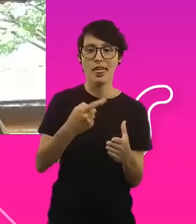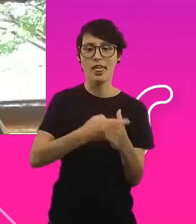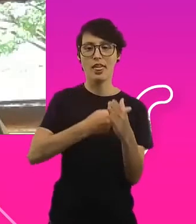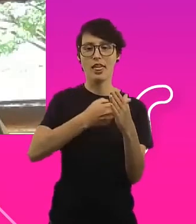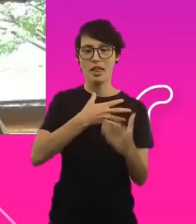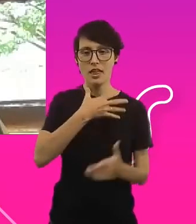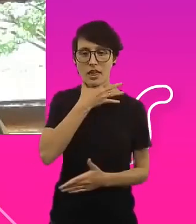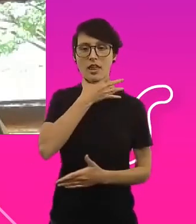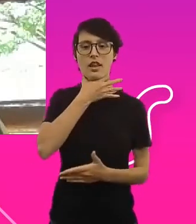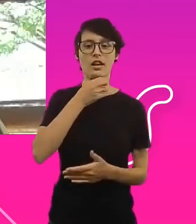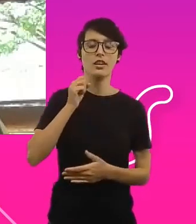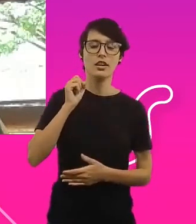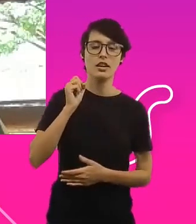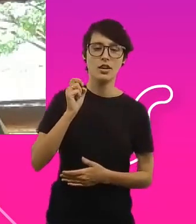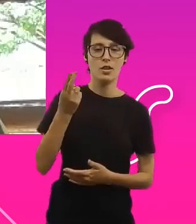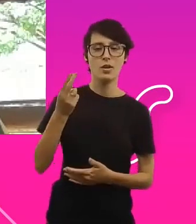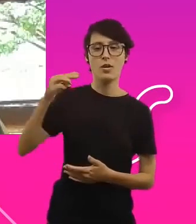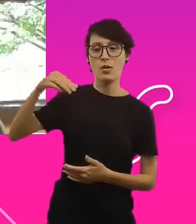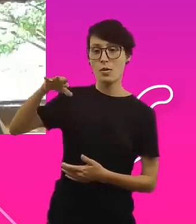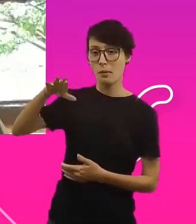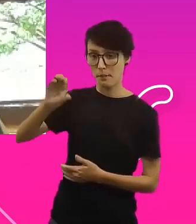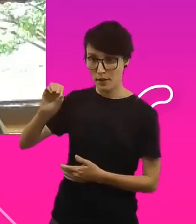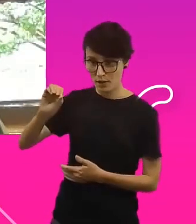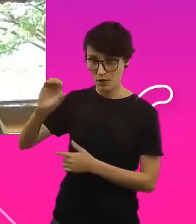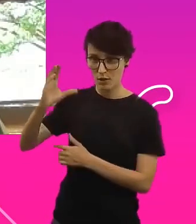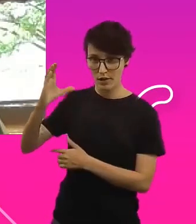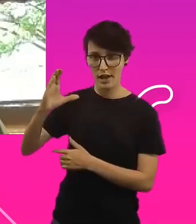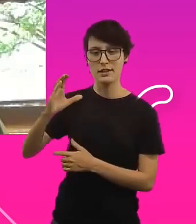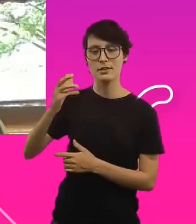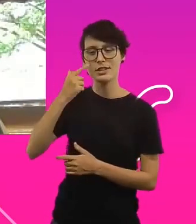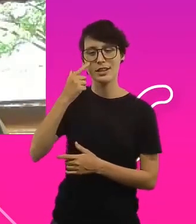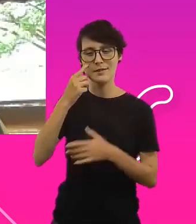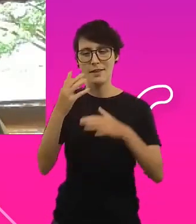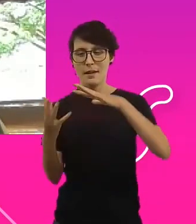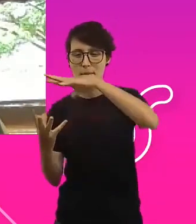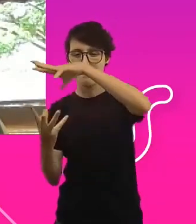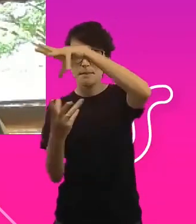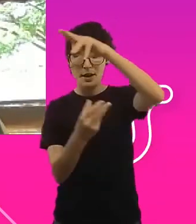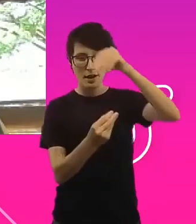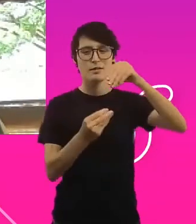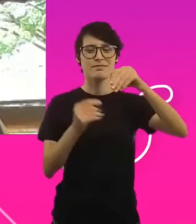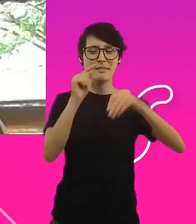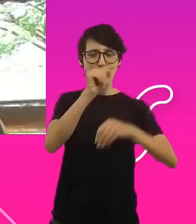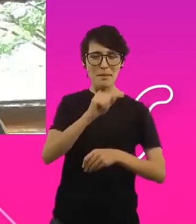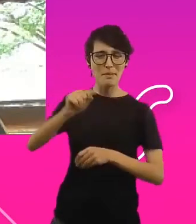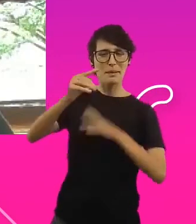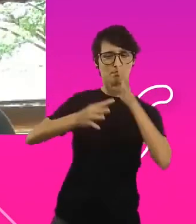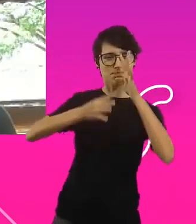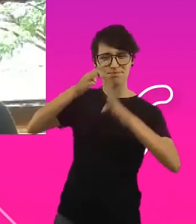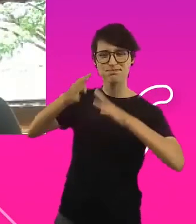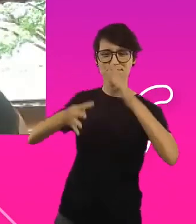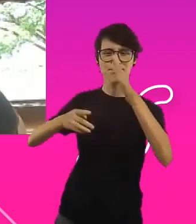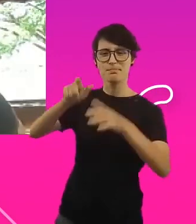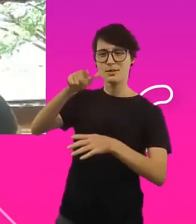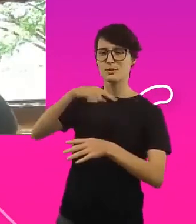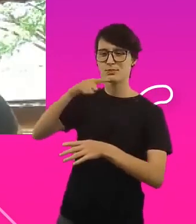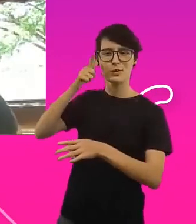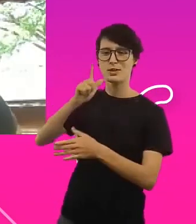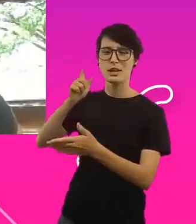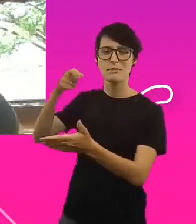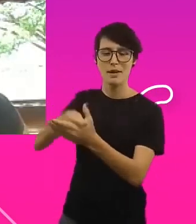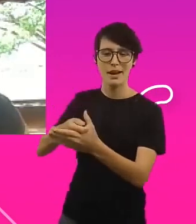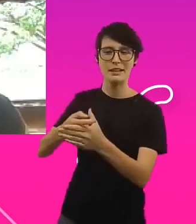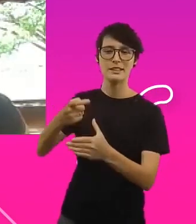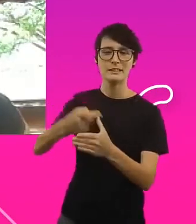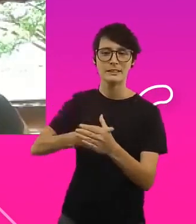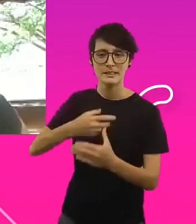O microcrédito, ele mundialmente, né, já foi muito criticado por pessoas que não conseguem pagar dívidas e ficam, né, com